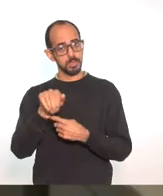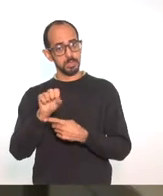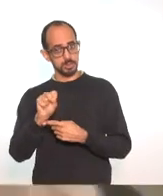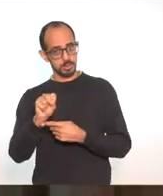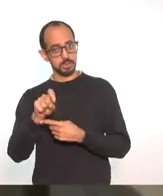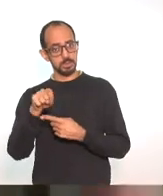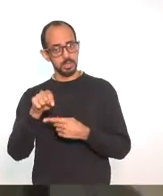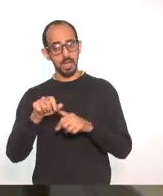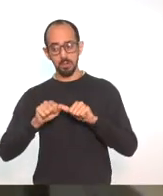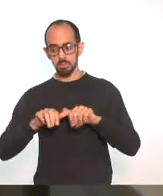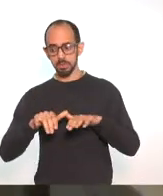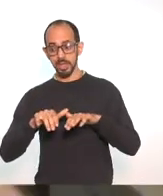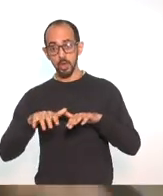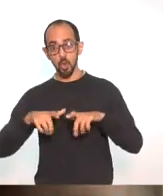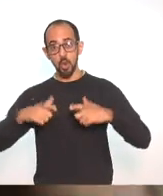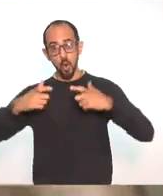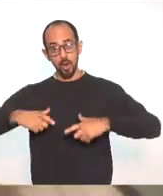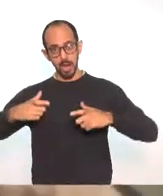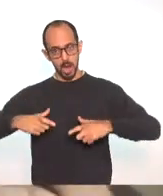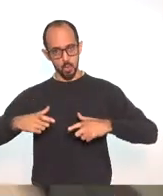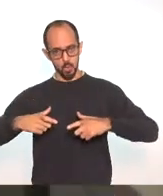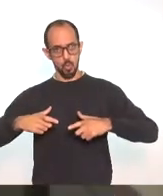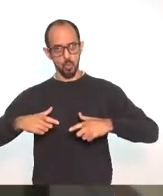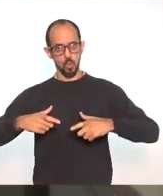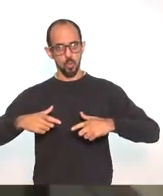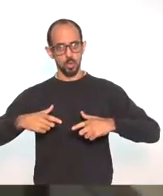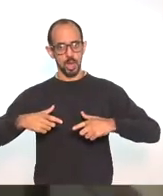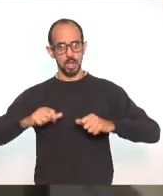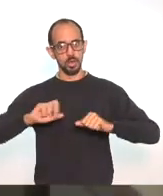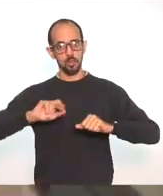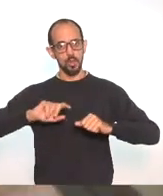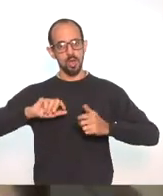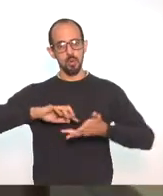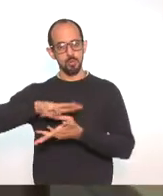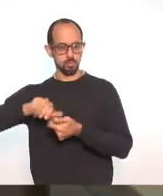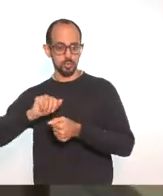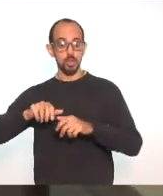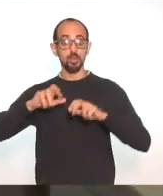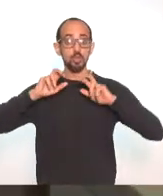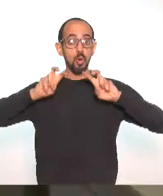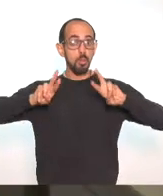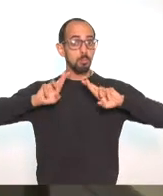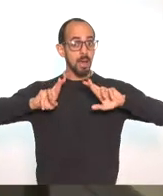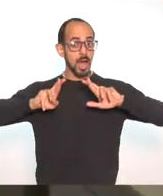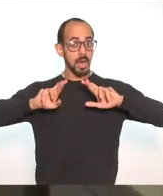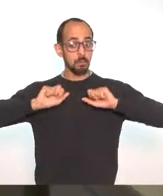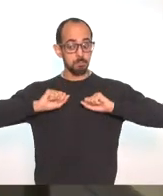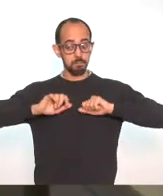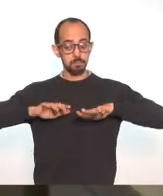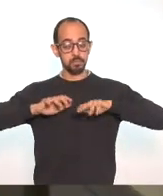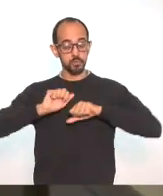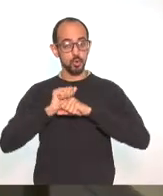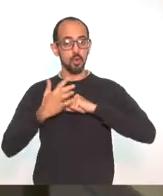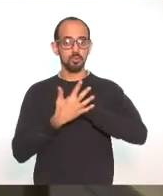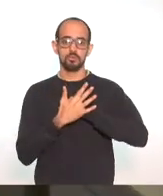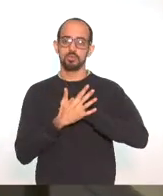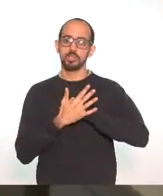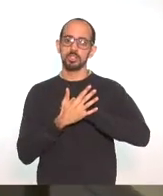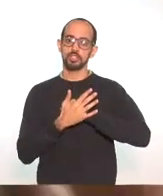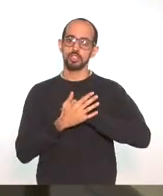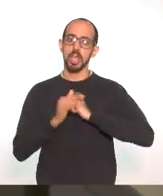e até porque quando a pandemia ceder que eu espero que seja rápido ela vai virar